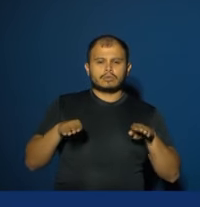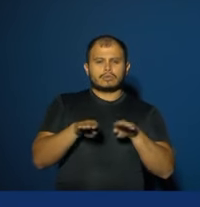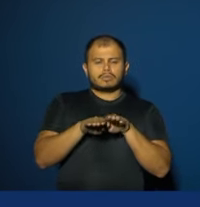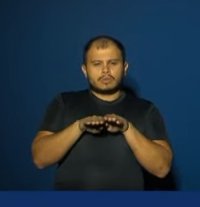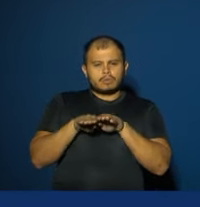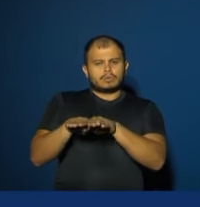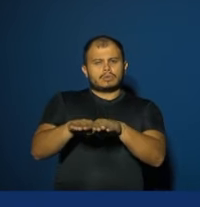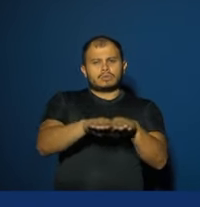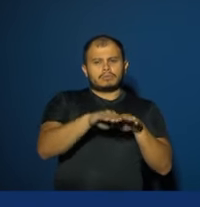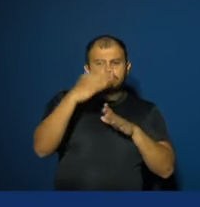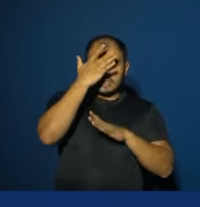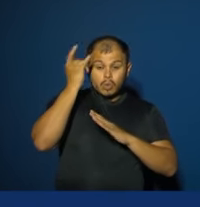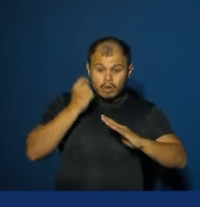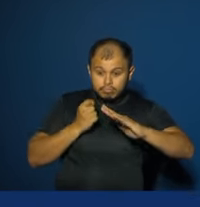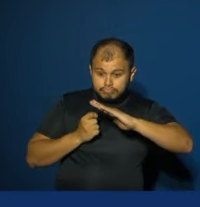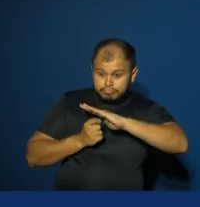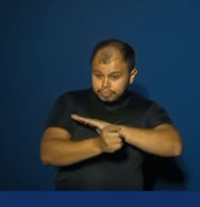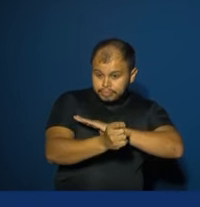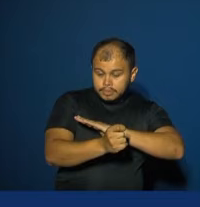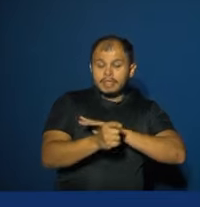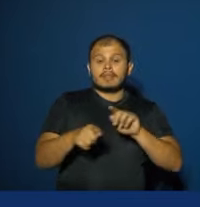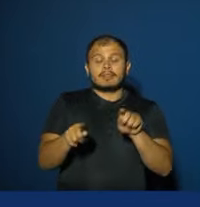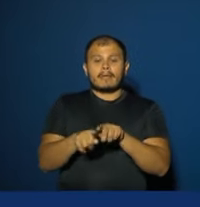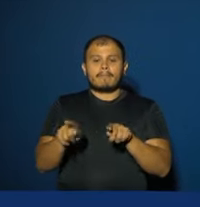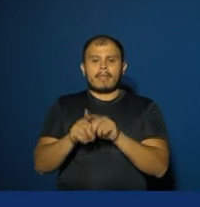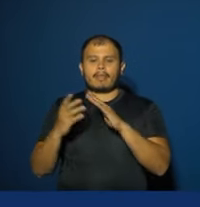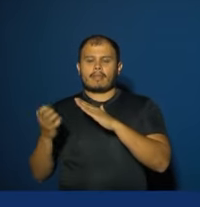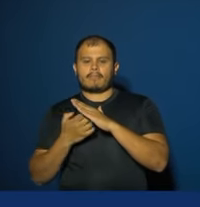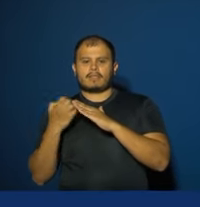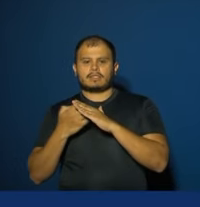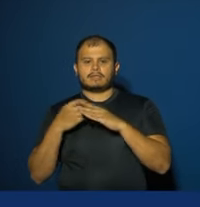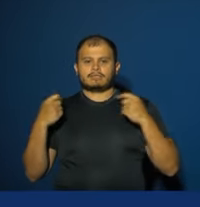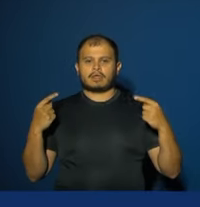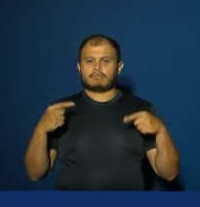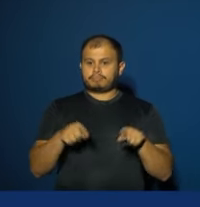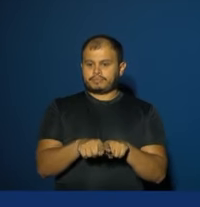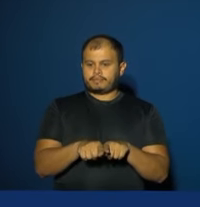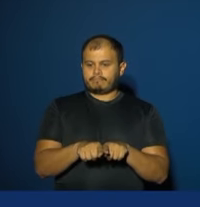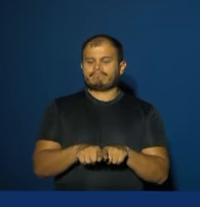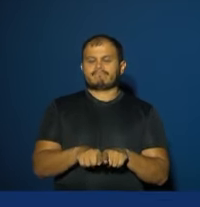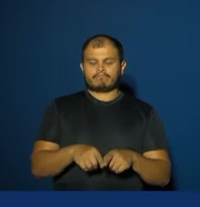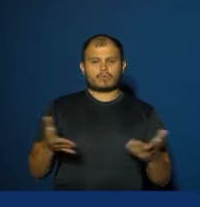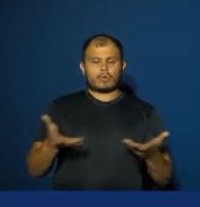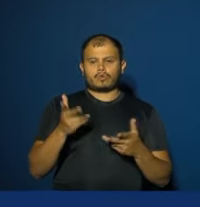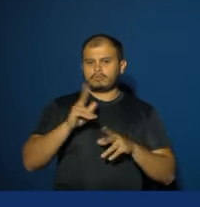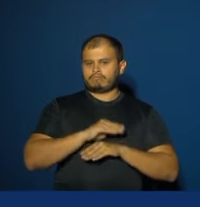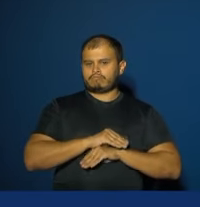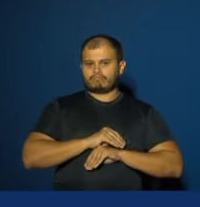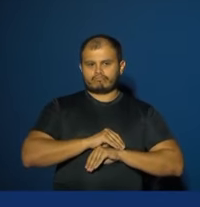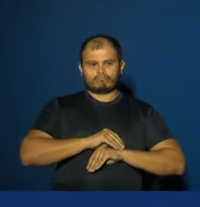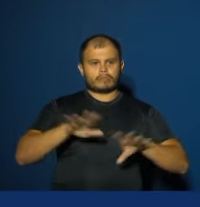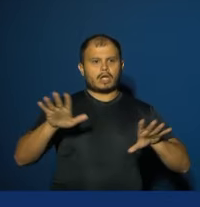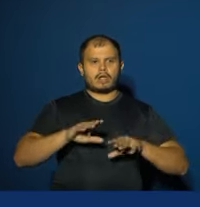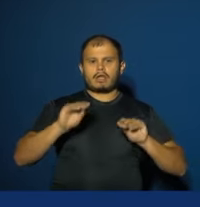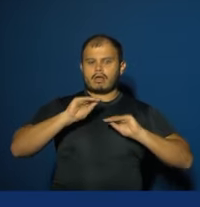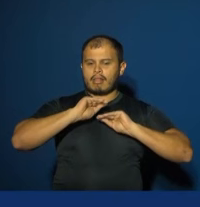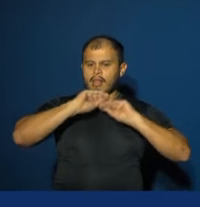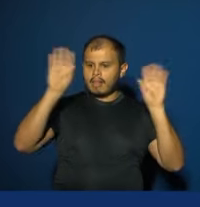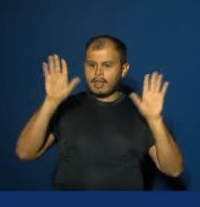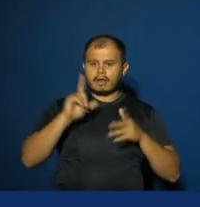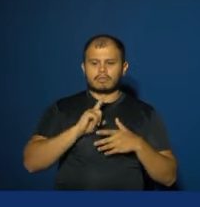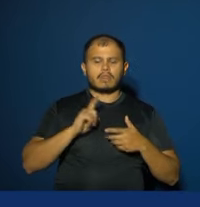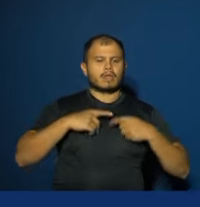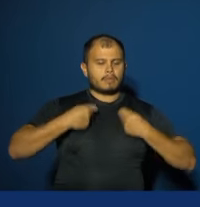empresa né então o que eu eu vejo aqui claramente que no agora né Carla no estado esse